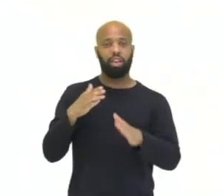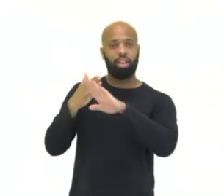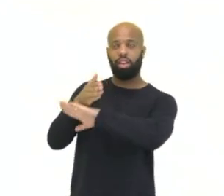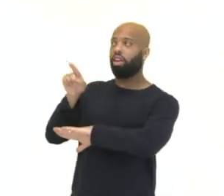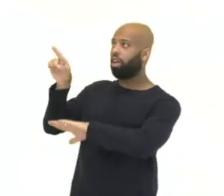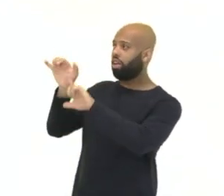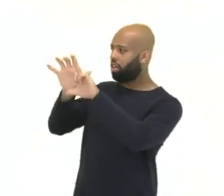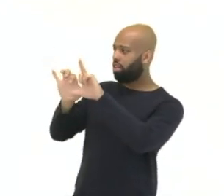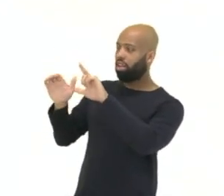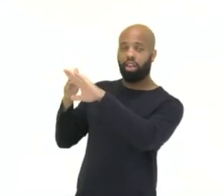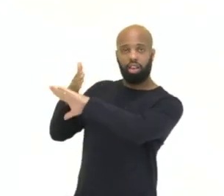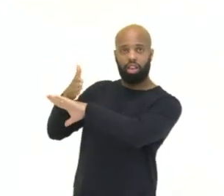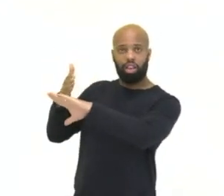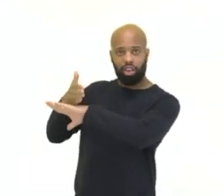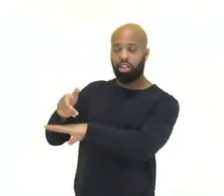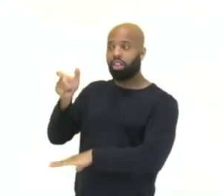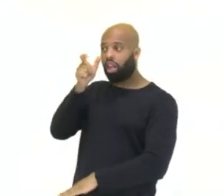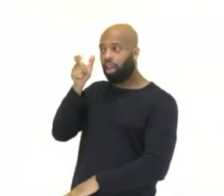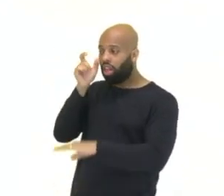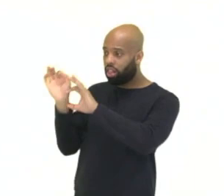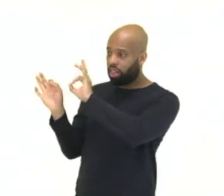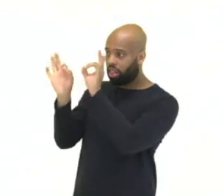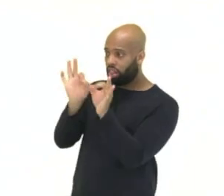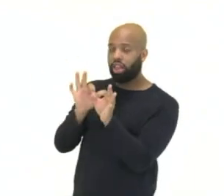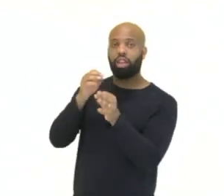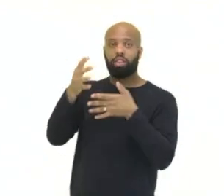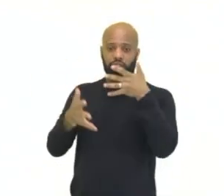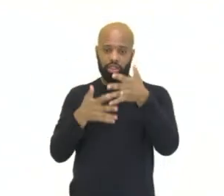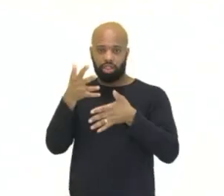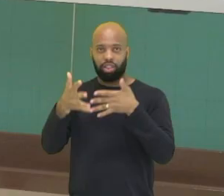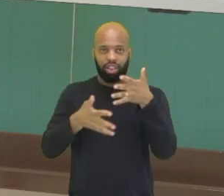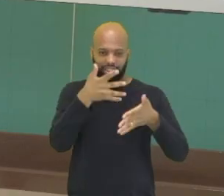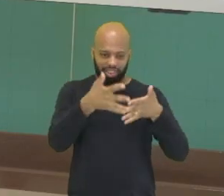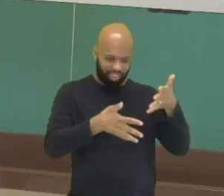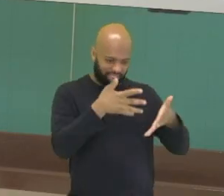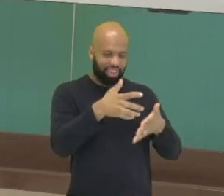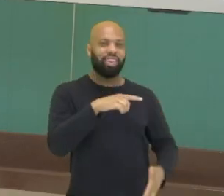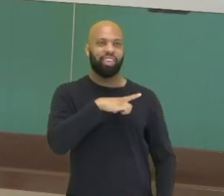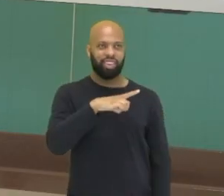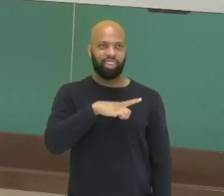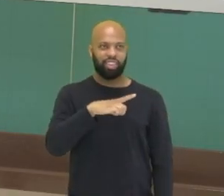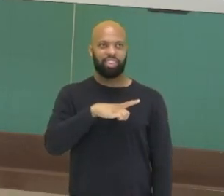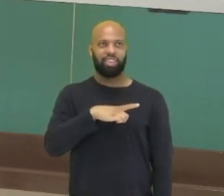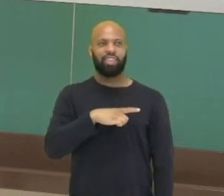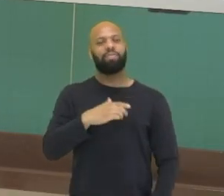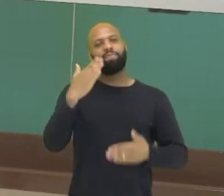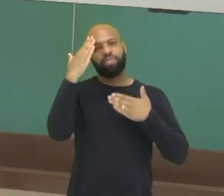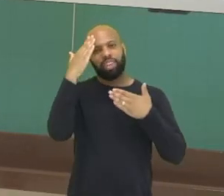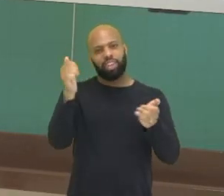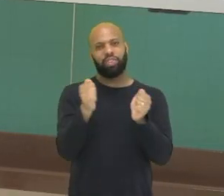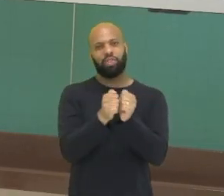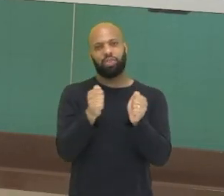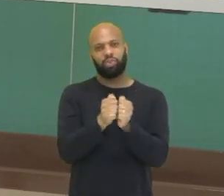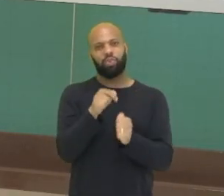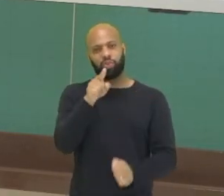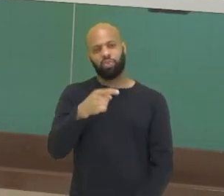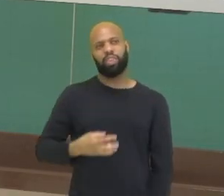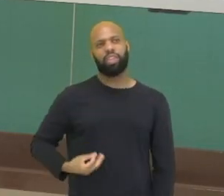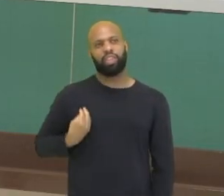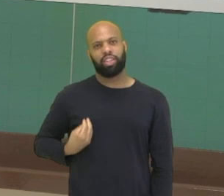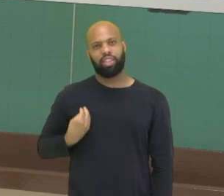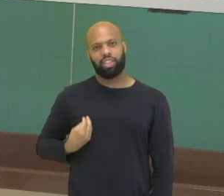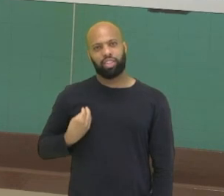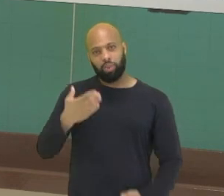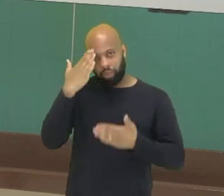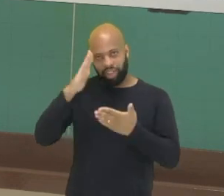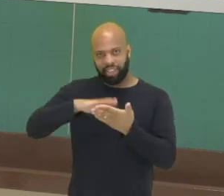acesse o QR Code e conheça o hino brasileiro interpretado em Libras. Pessoal, eu agradeço a sua presença,